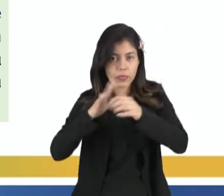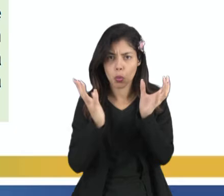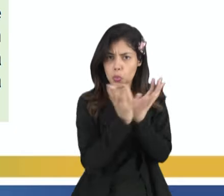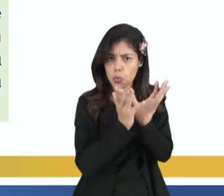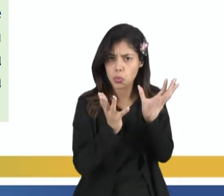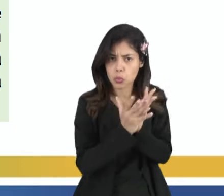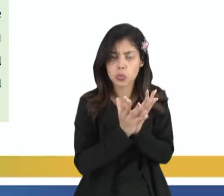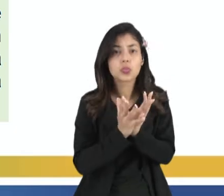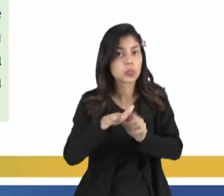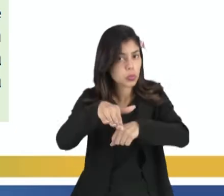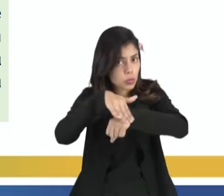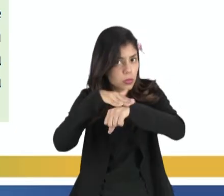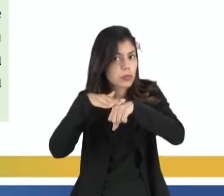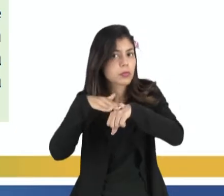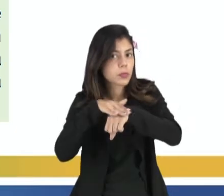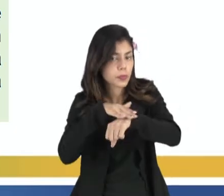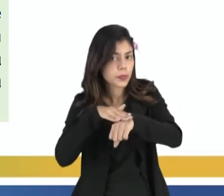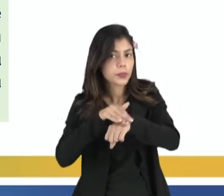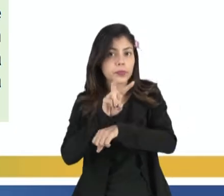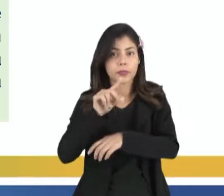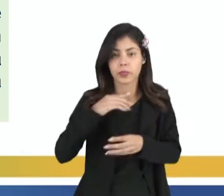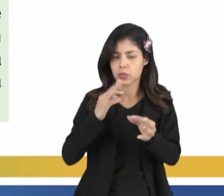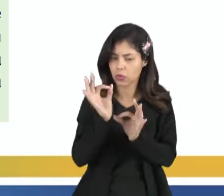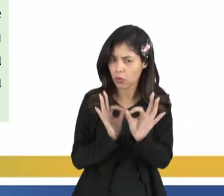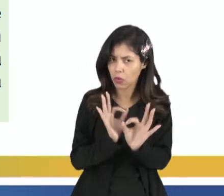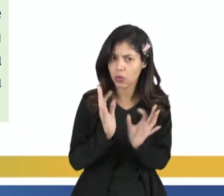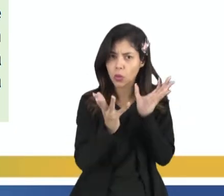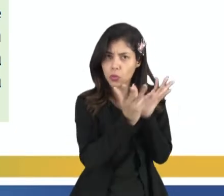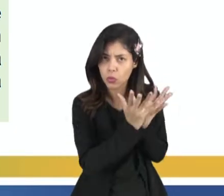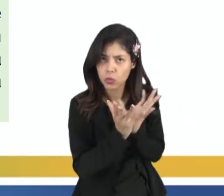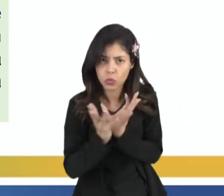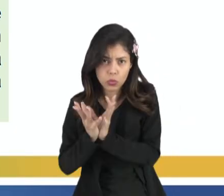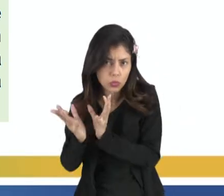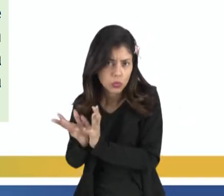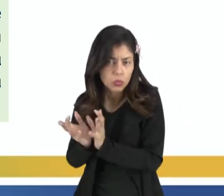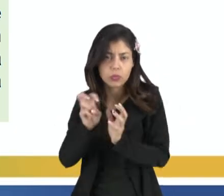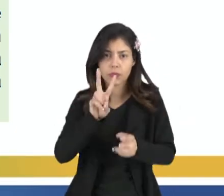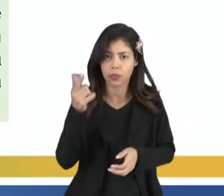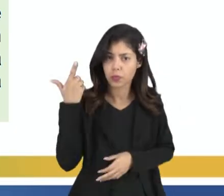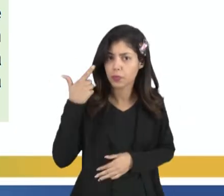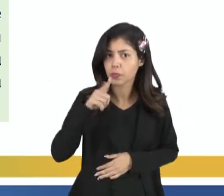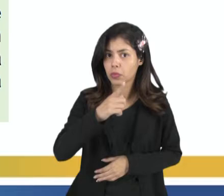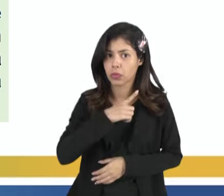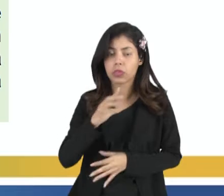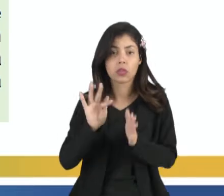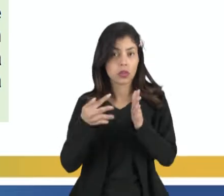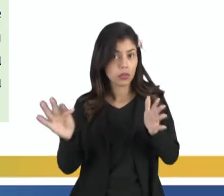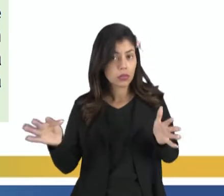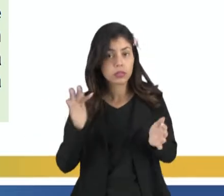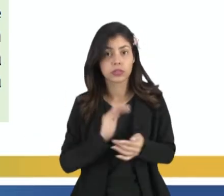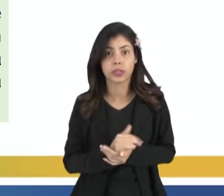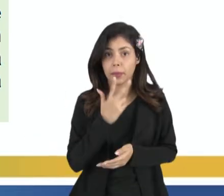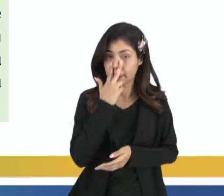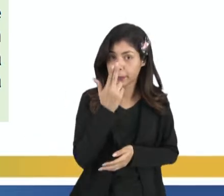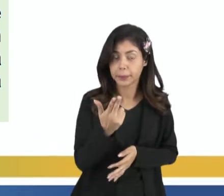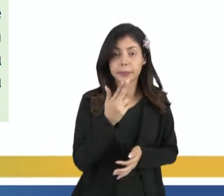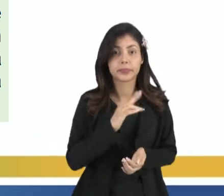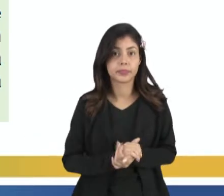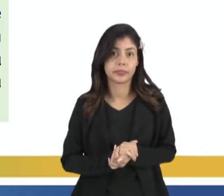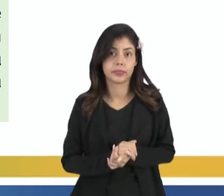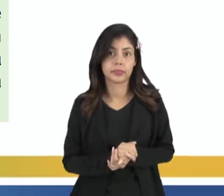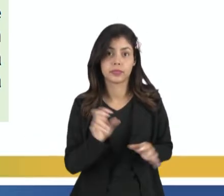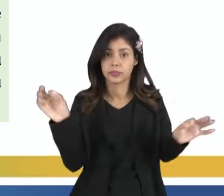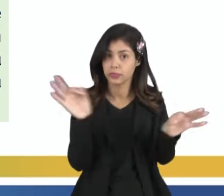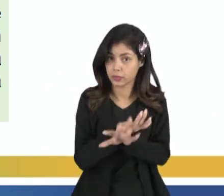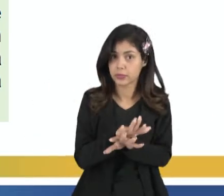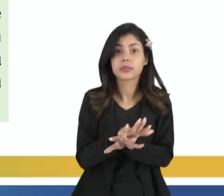conjunto dos tecidos, que também vão estar se organizando em grupos e vão conseguir ter uma função, bem parecida, eles